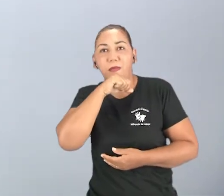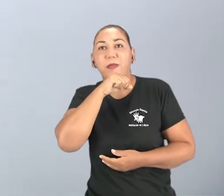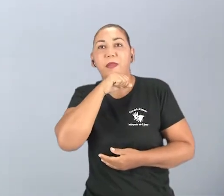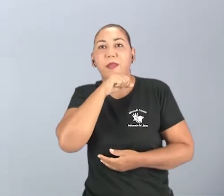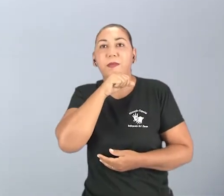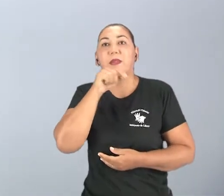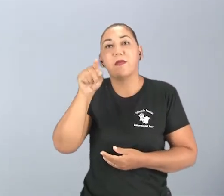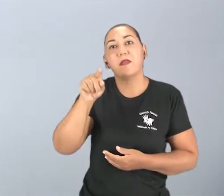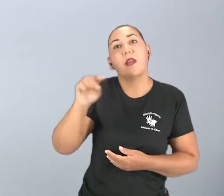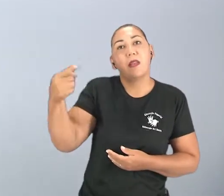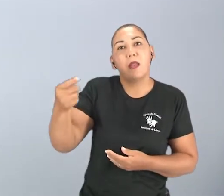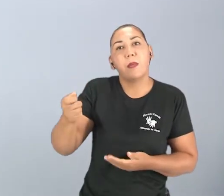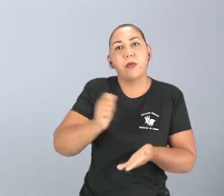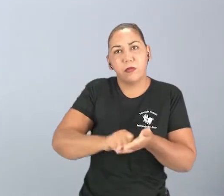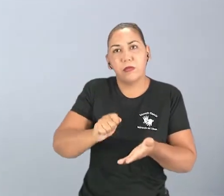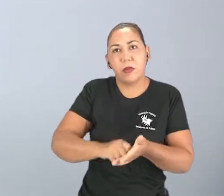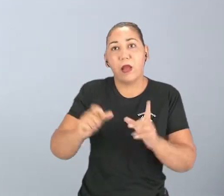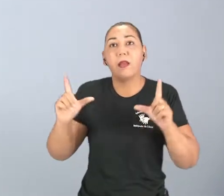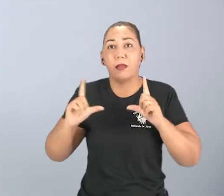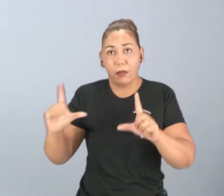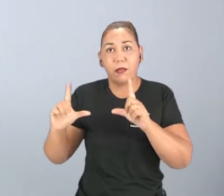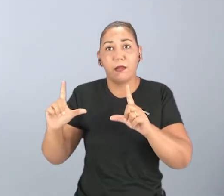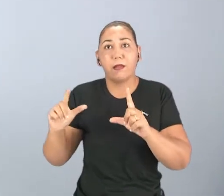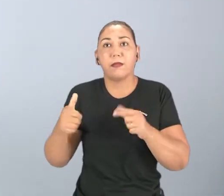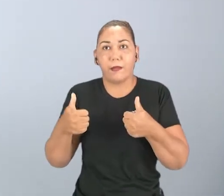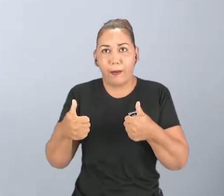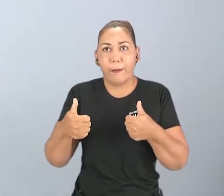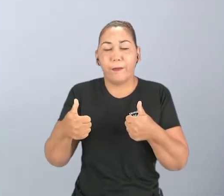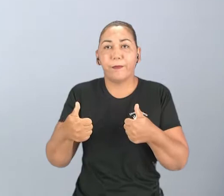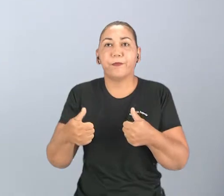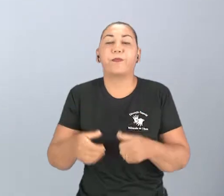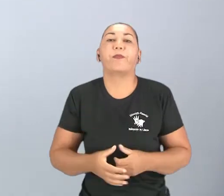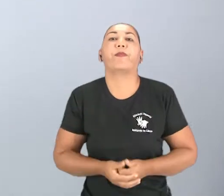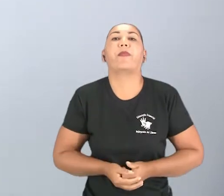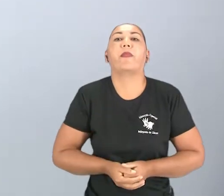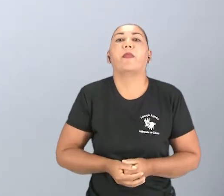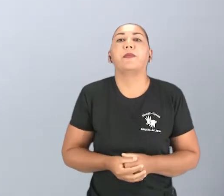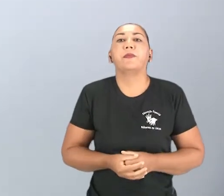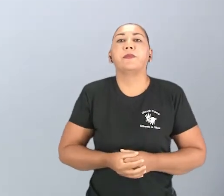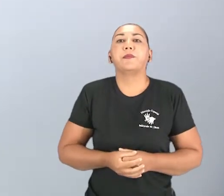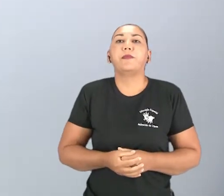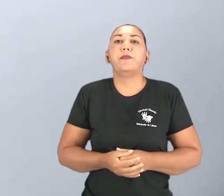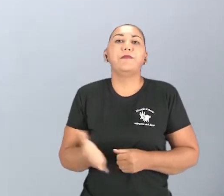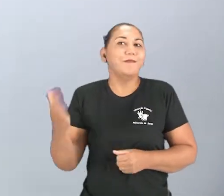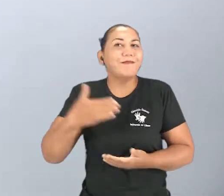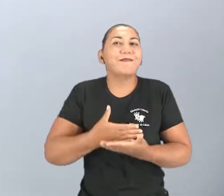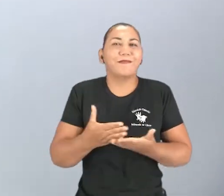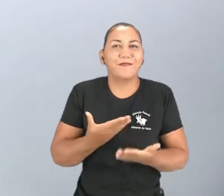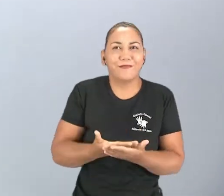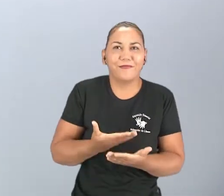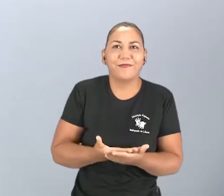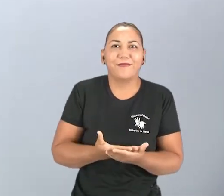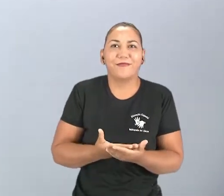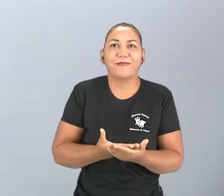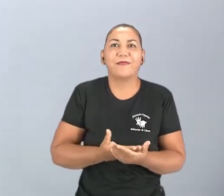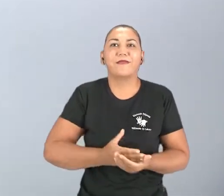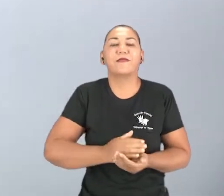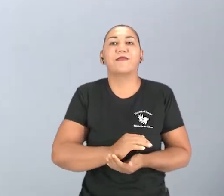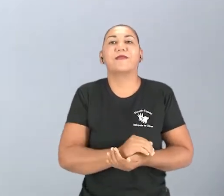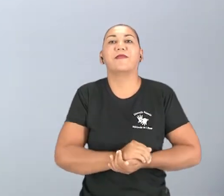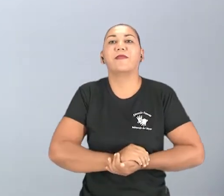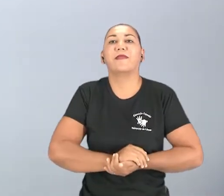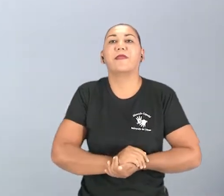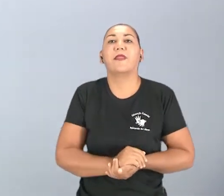fazer um registro da tela. Eu vou te orientar quando usar o celular, tá bom? Então, vamos começar a nossa aula e falar um pouquinho hoje